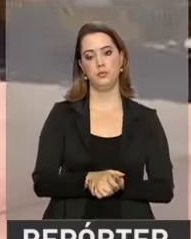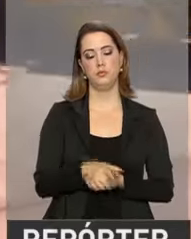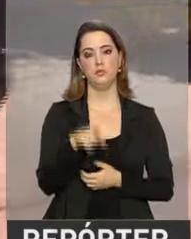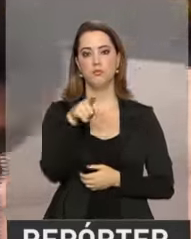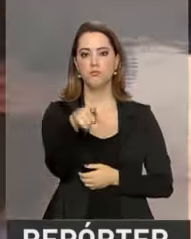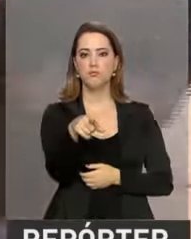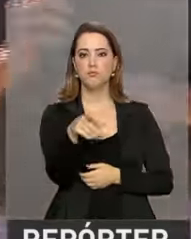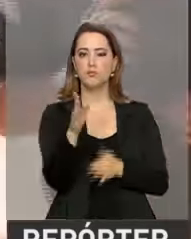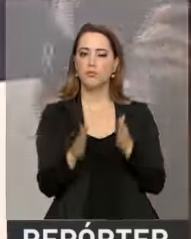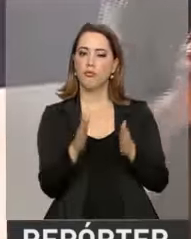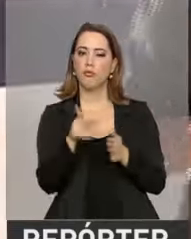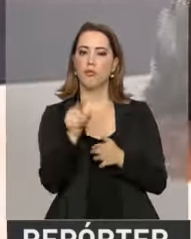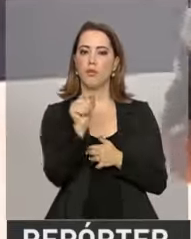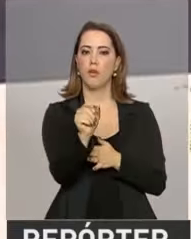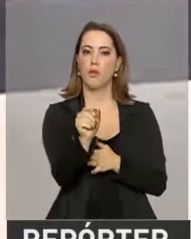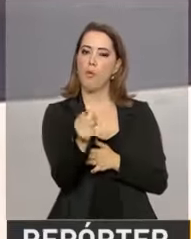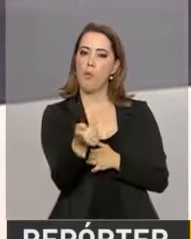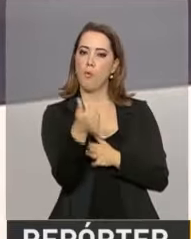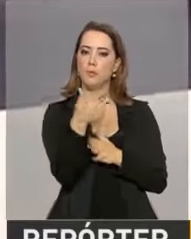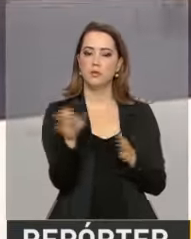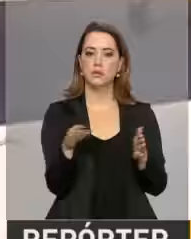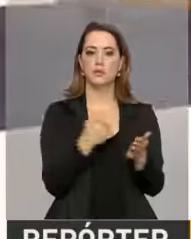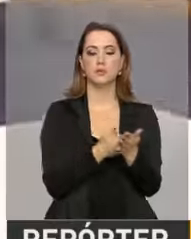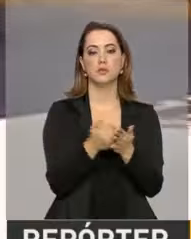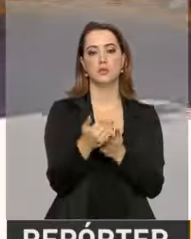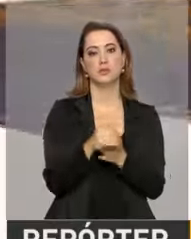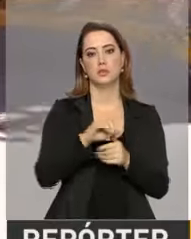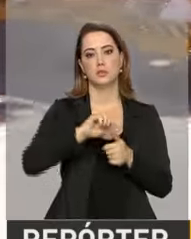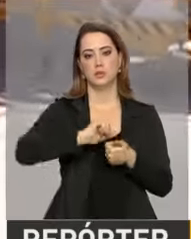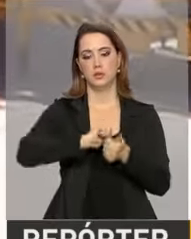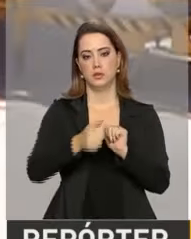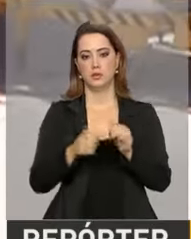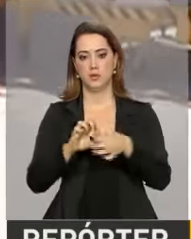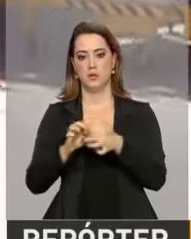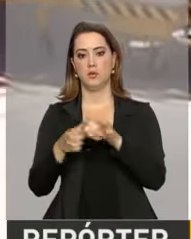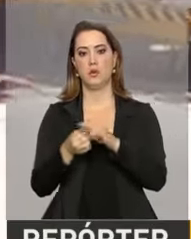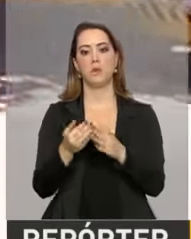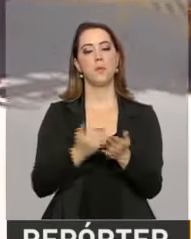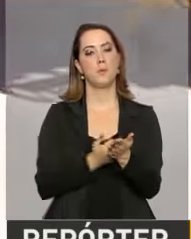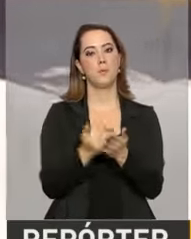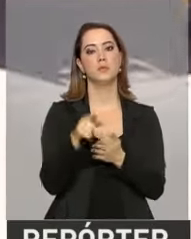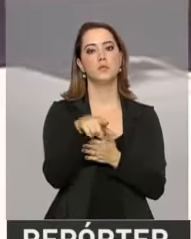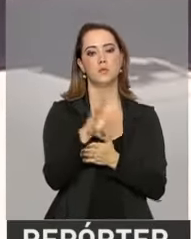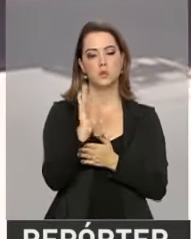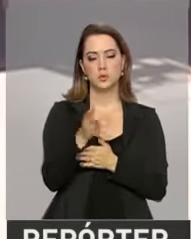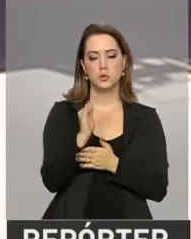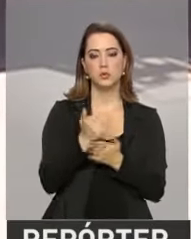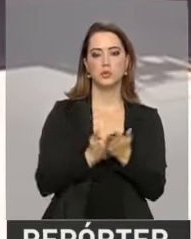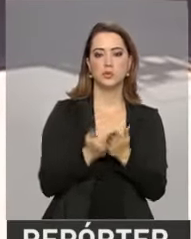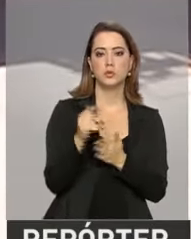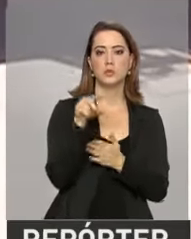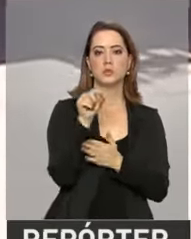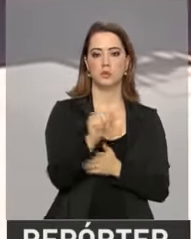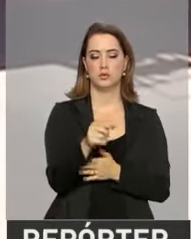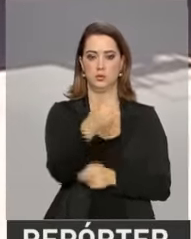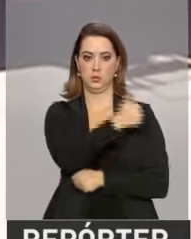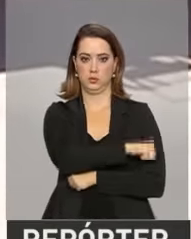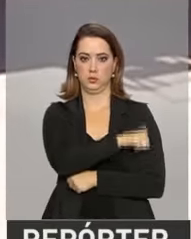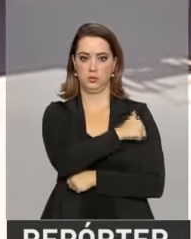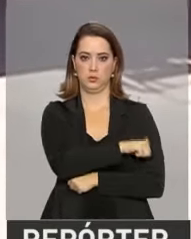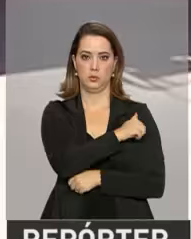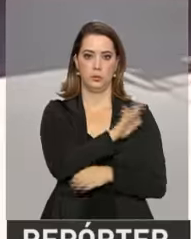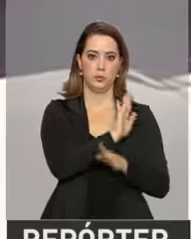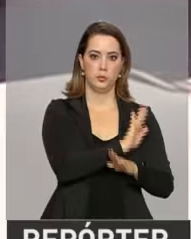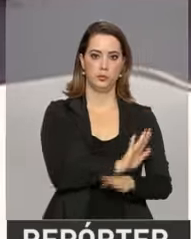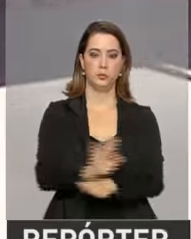reta final, antes dos Jogos Olímpicos, militares de todo o país estão seguindo para o Rio de Janeiro para reforçar o efetivo que vai atuar no esquema